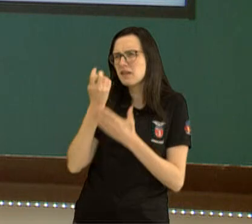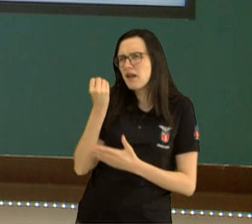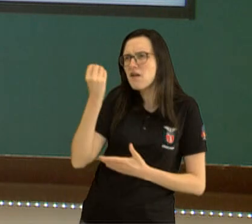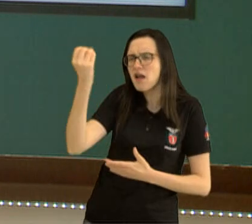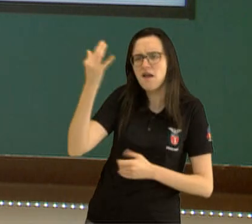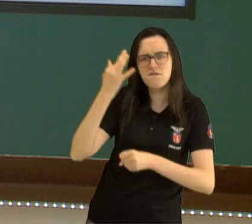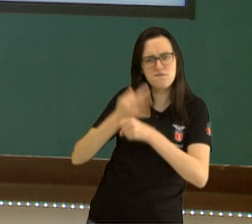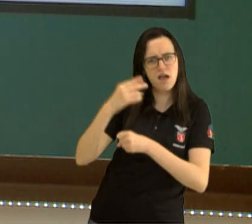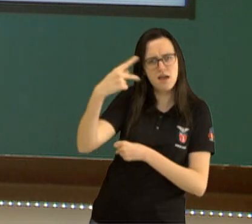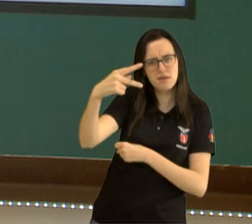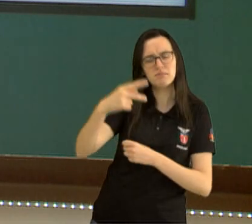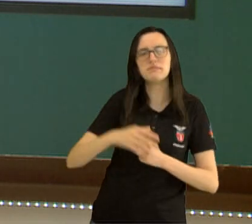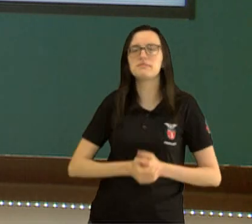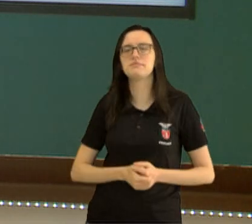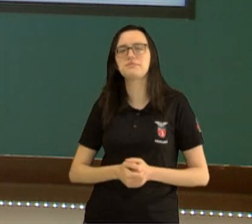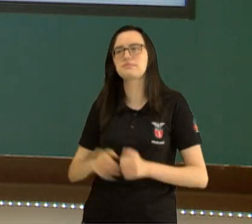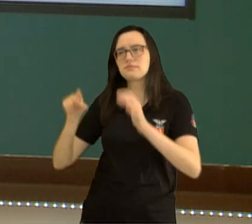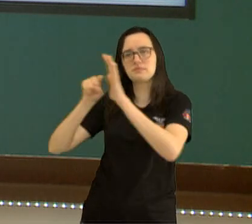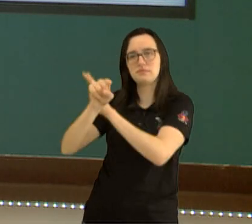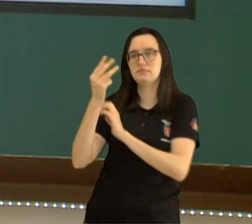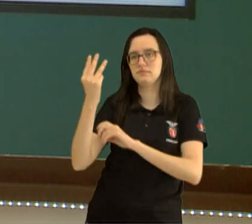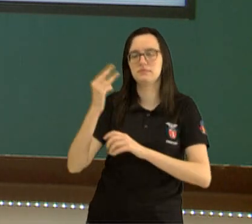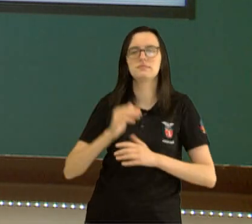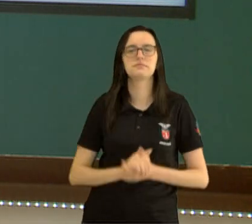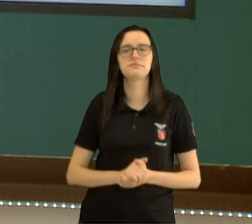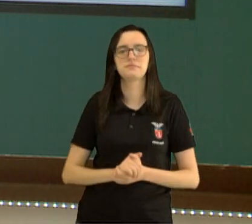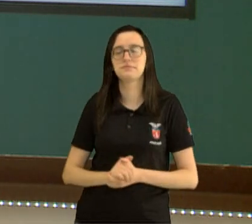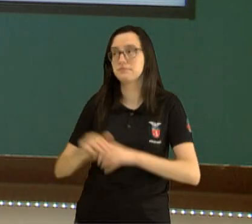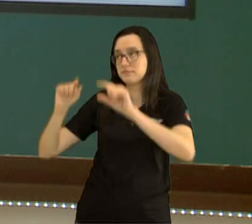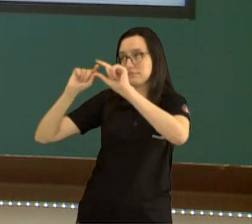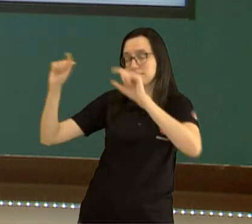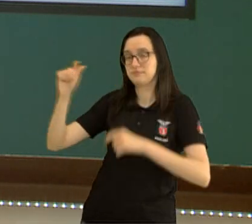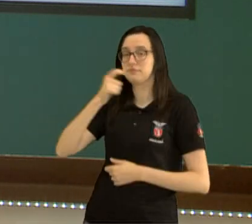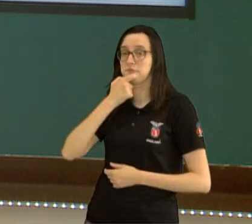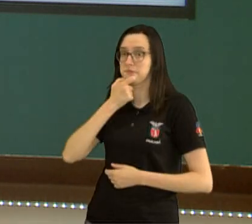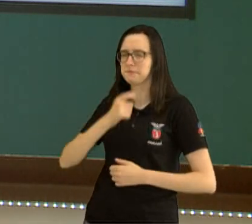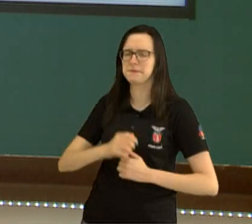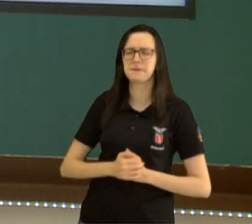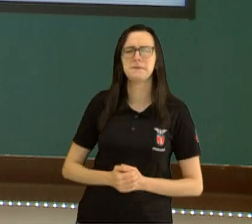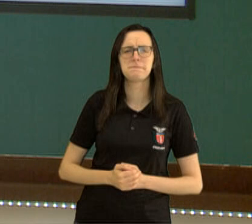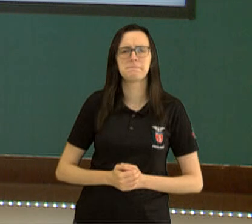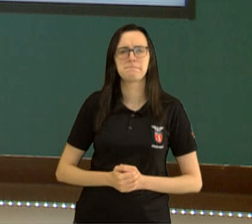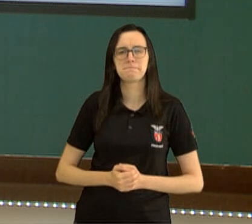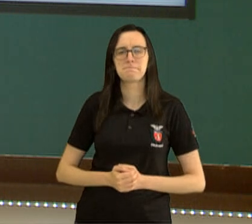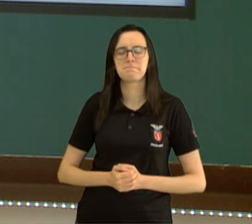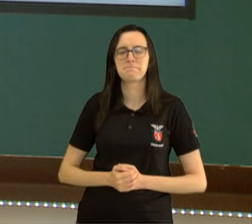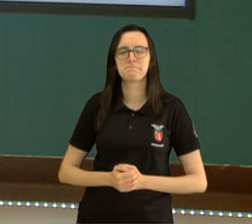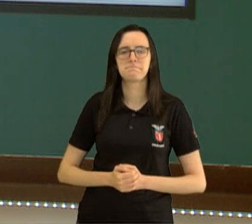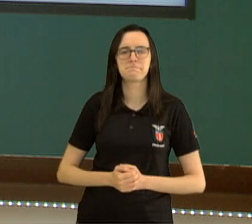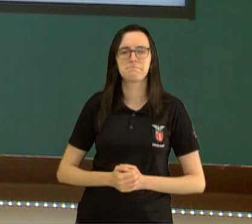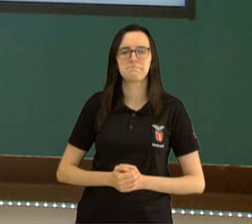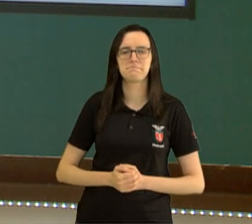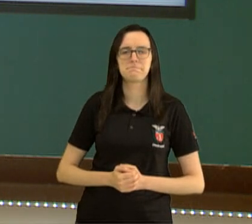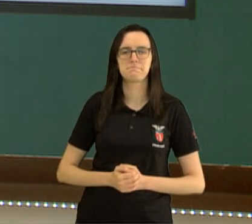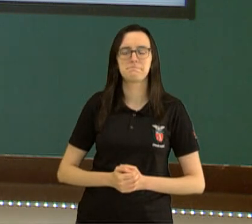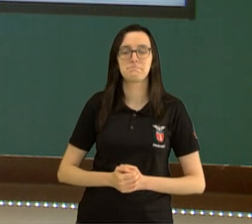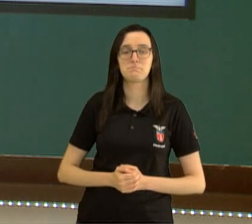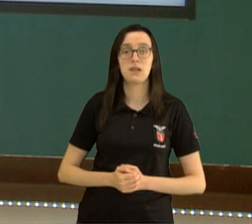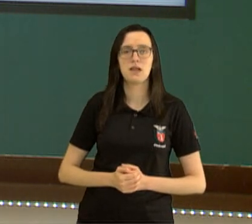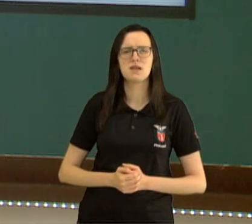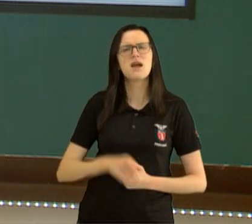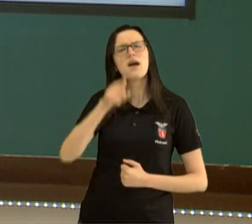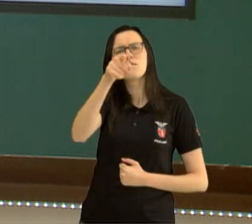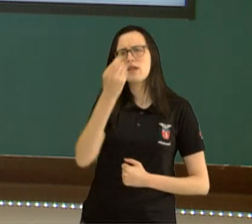suas férias? 3. Did you travel on your last vacation? If yes, where did you go?